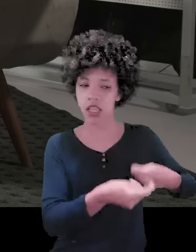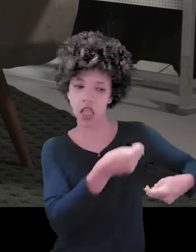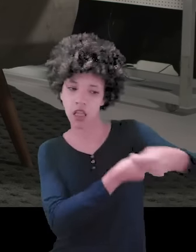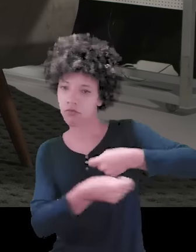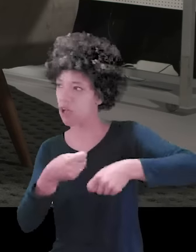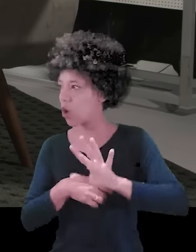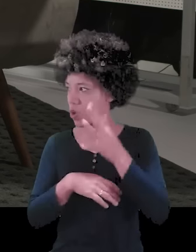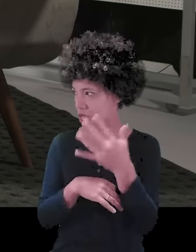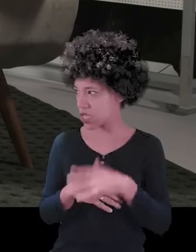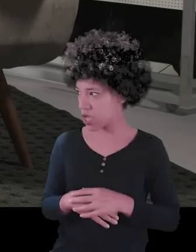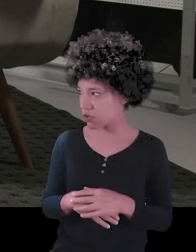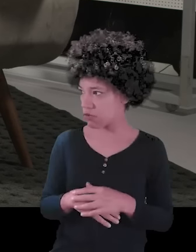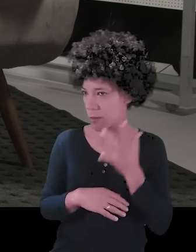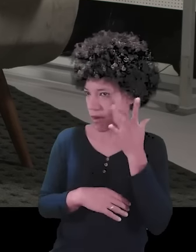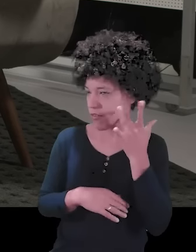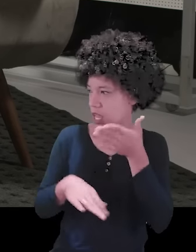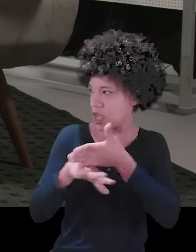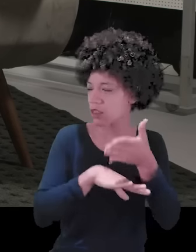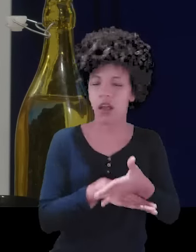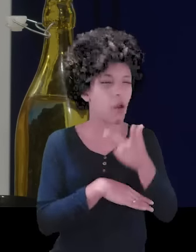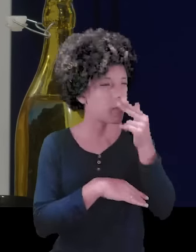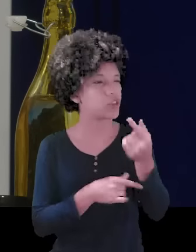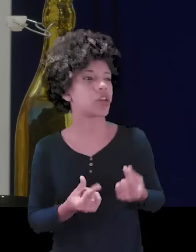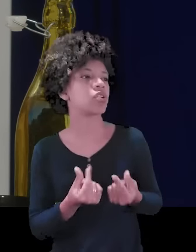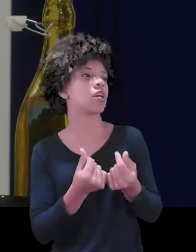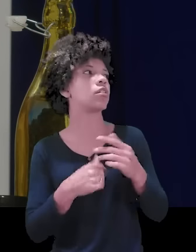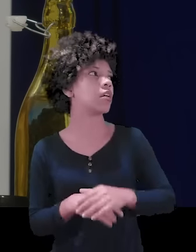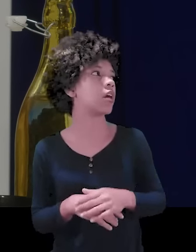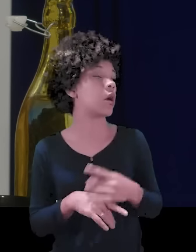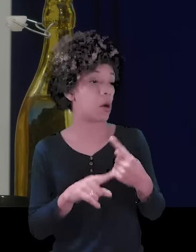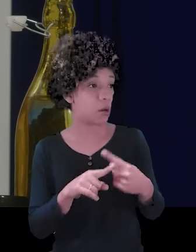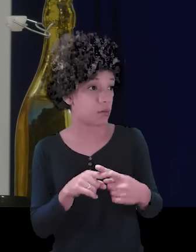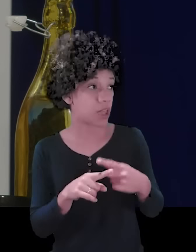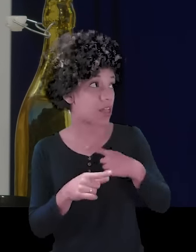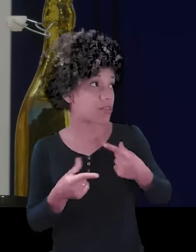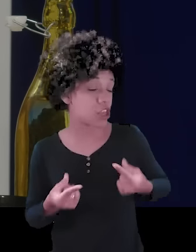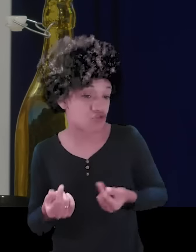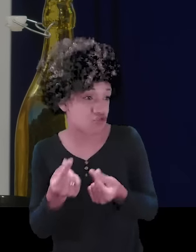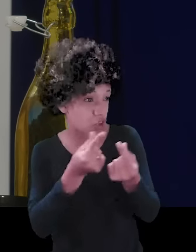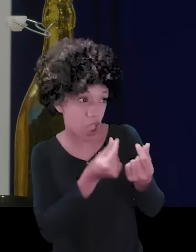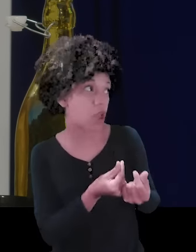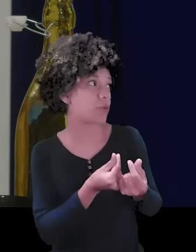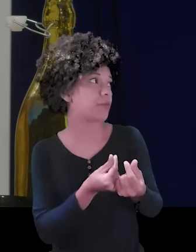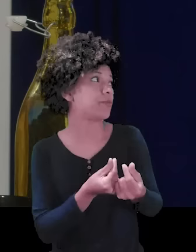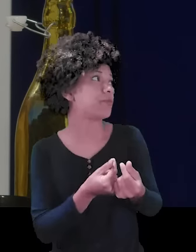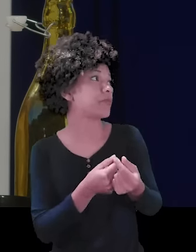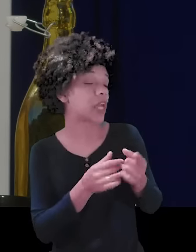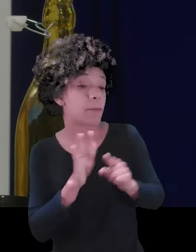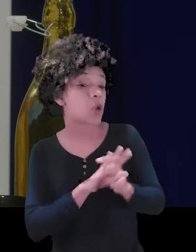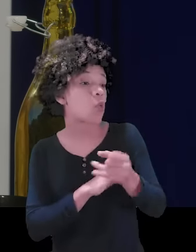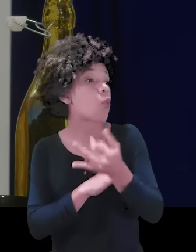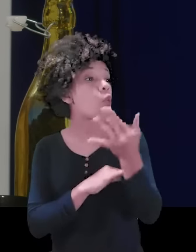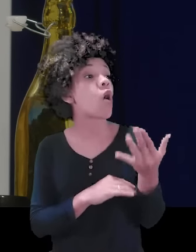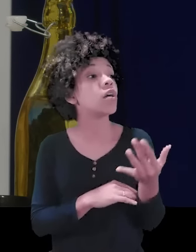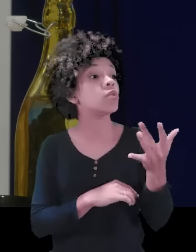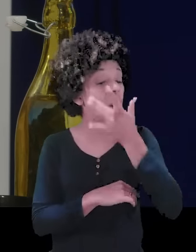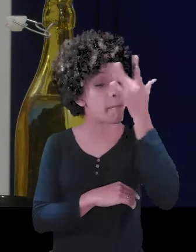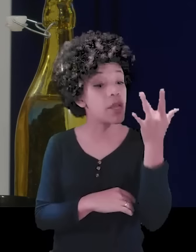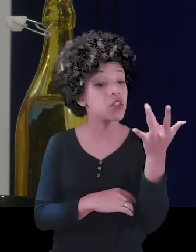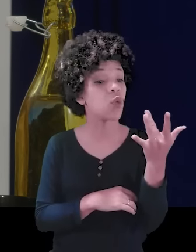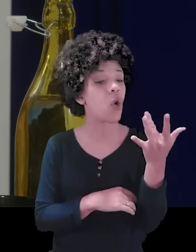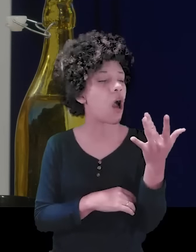para se acontecer qualquer coisa você vê eu acho que é dinheiro né porque movimenta muito dinheiro é você perguntou quanto que vale uma